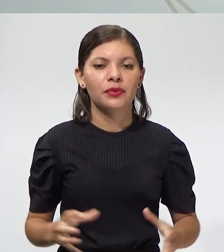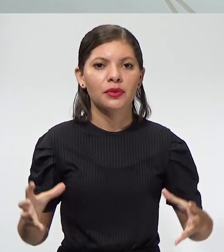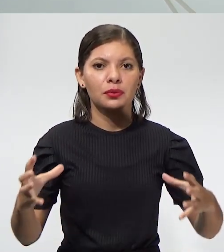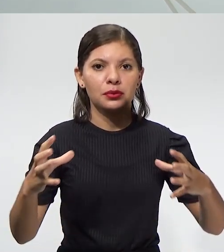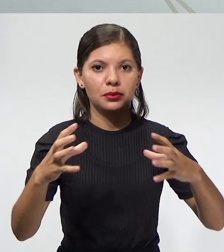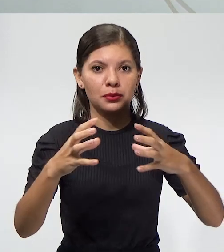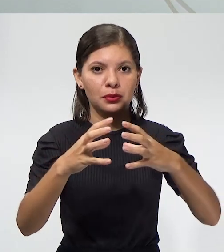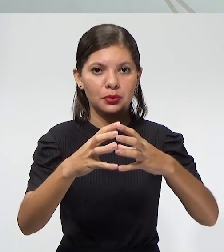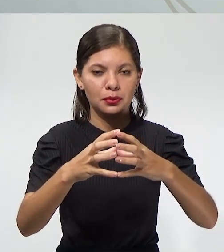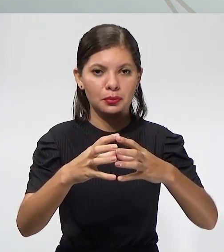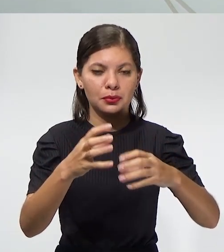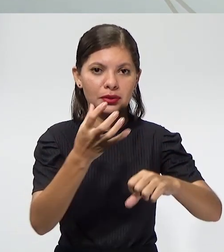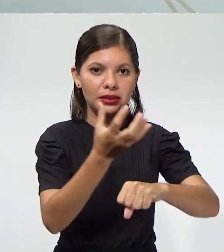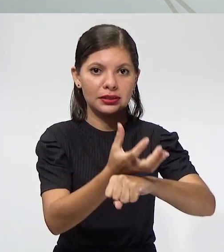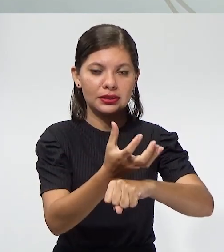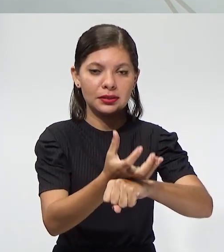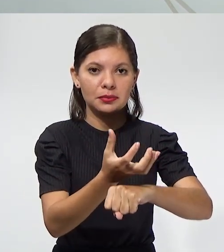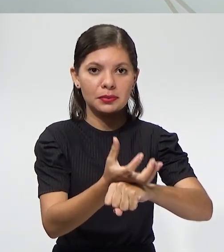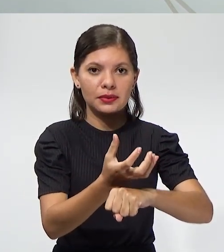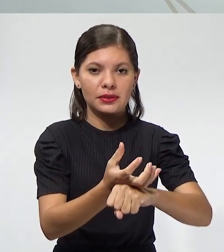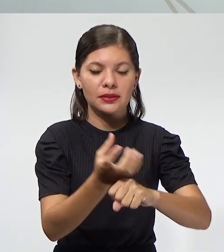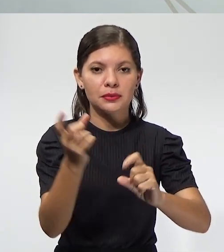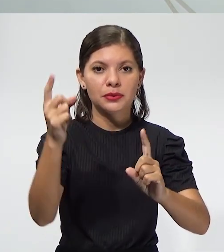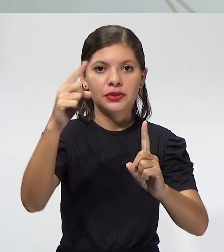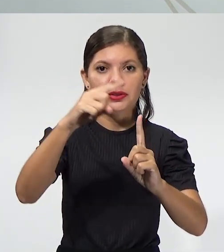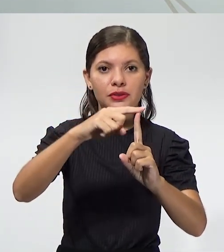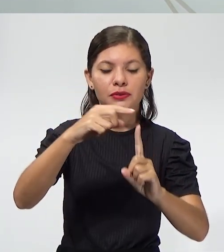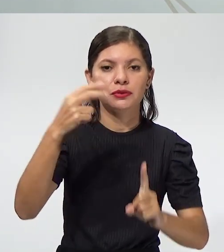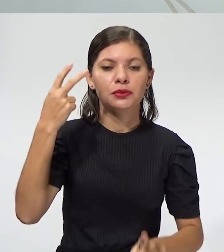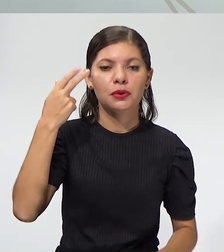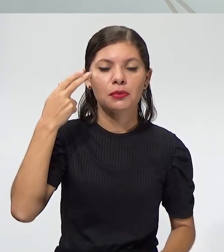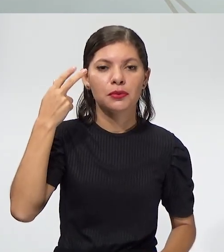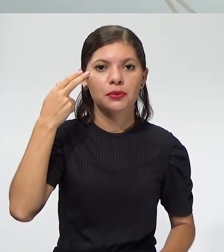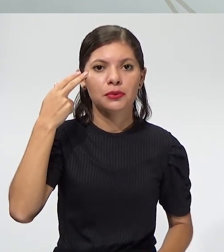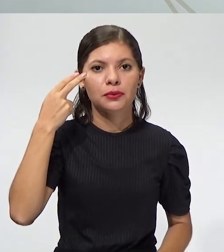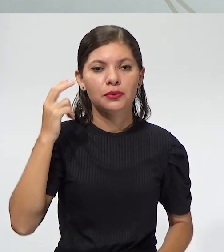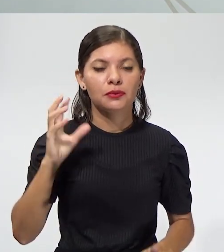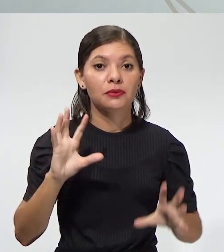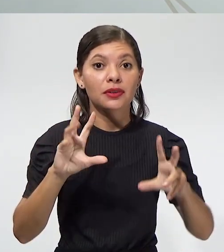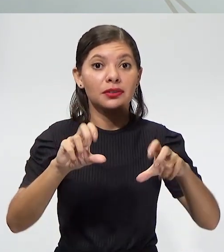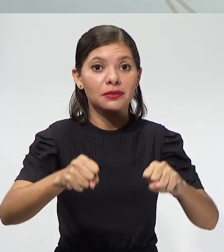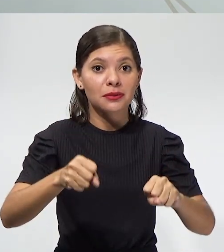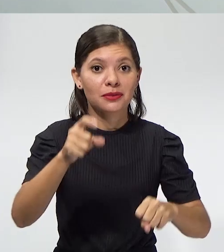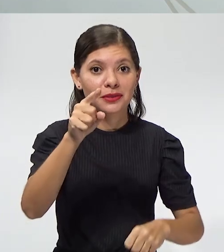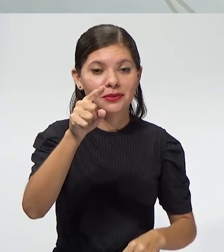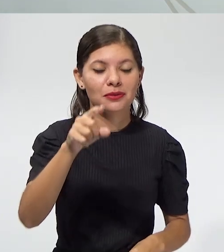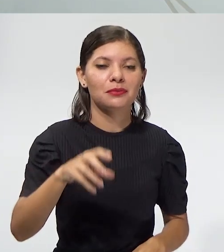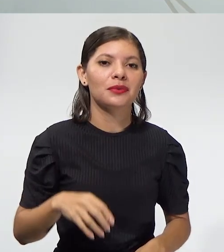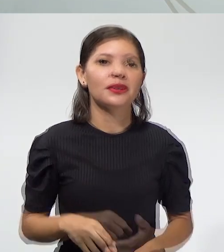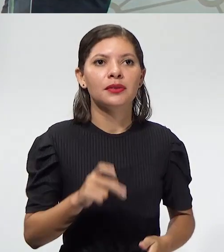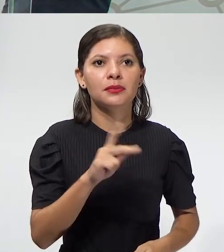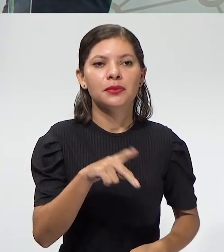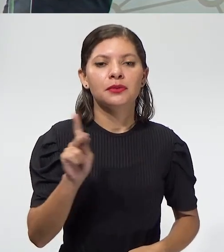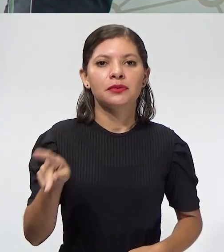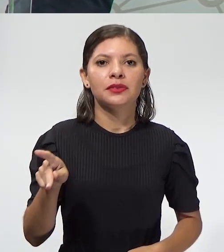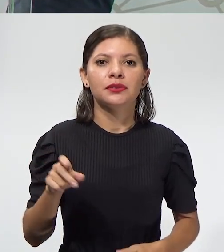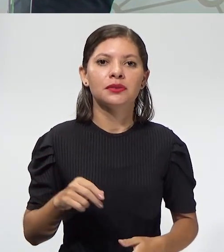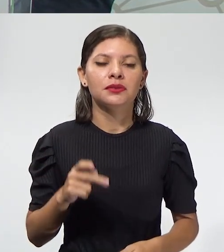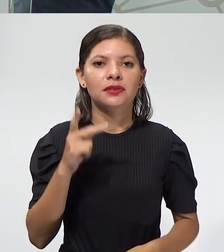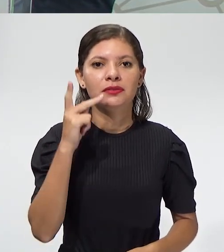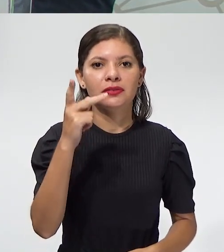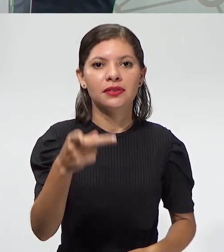disciplinas, mediados por um objetivo comum, sim, vai te formar um profissional muito melhor. Seguimos,